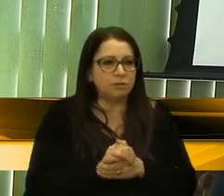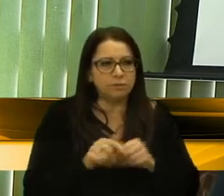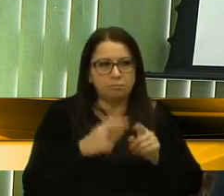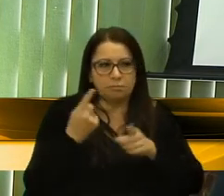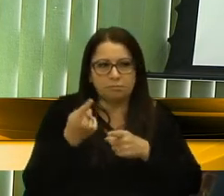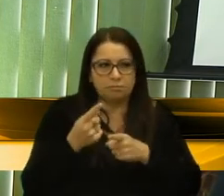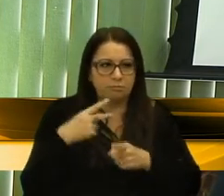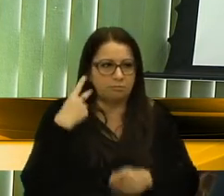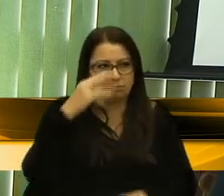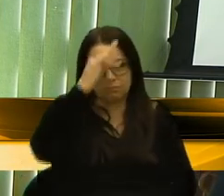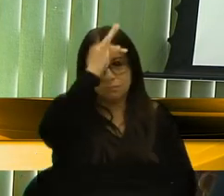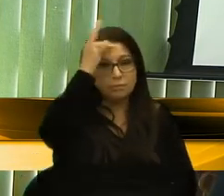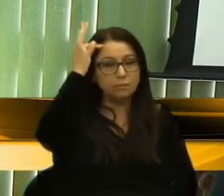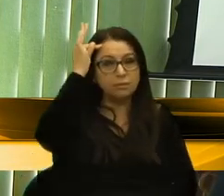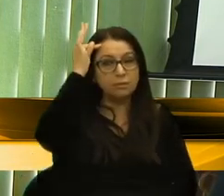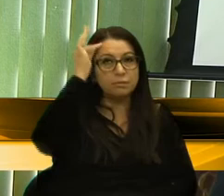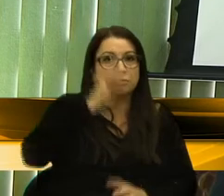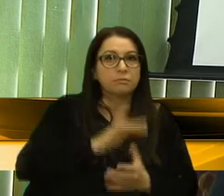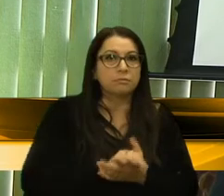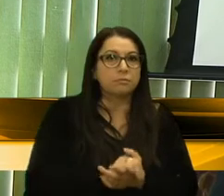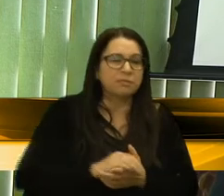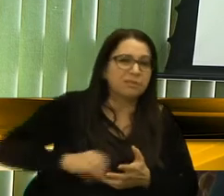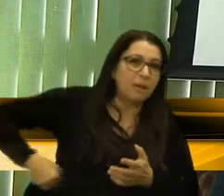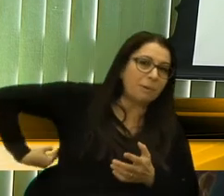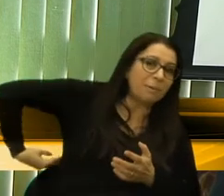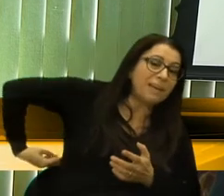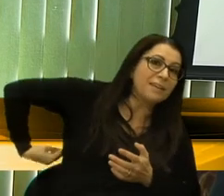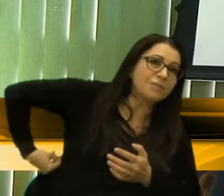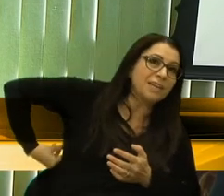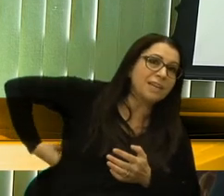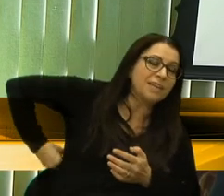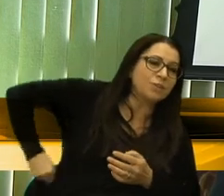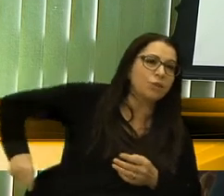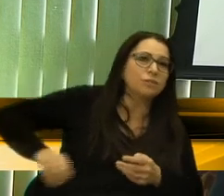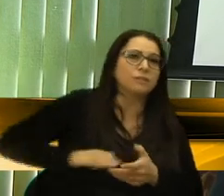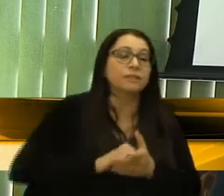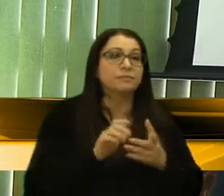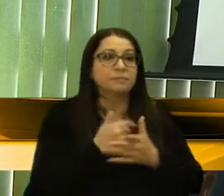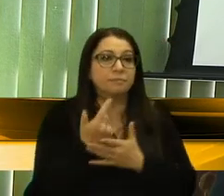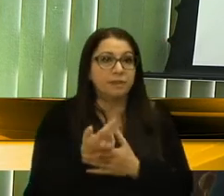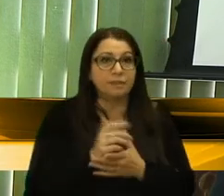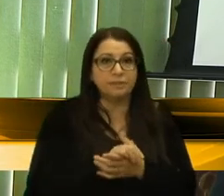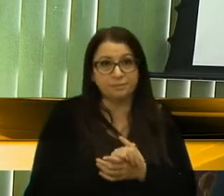Tuigo, a gente sabe muito bem que as comissões